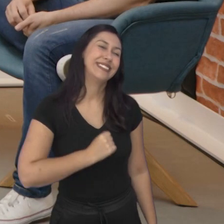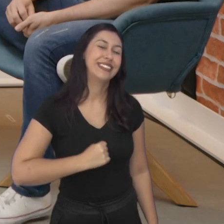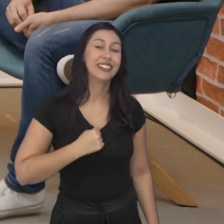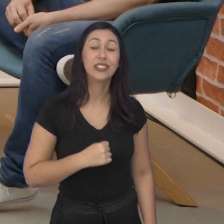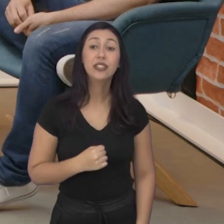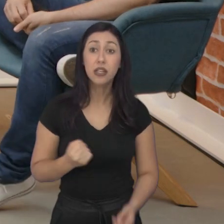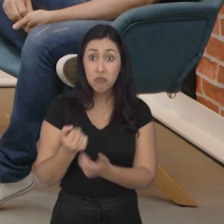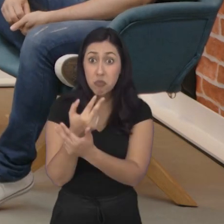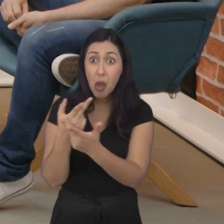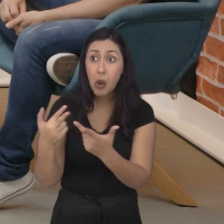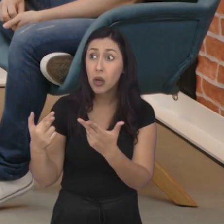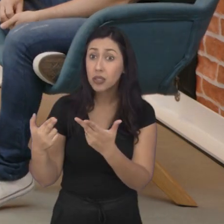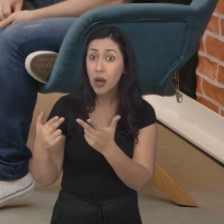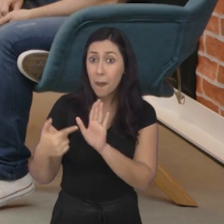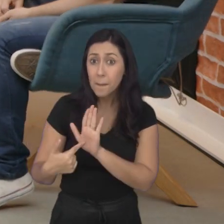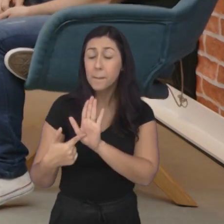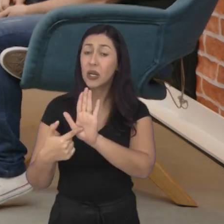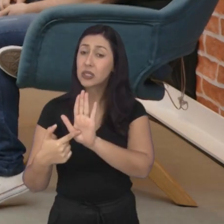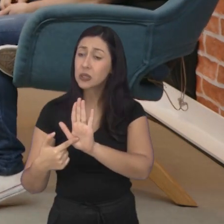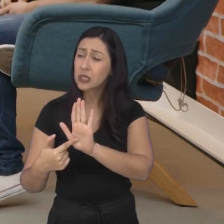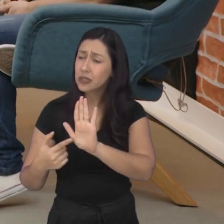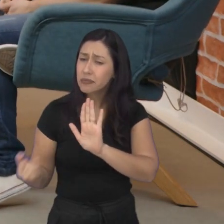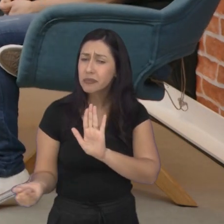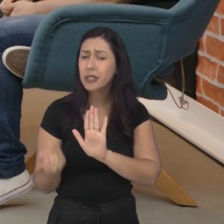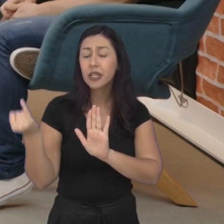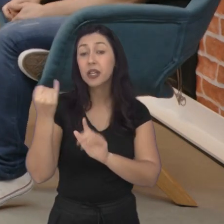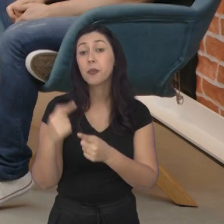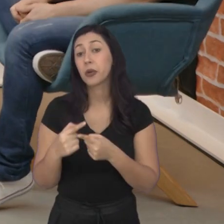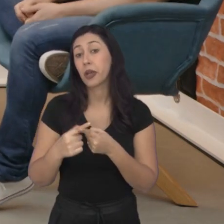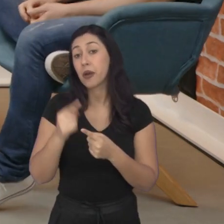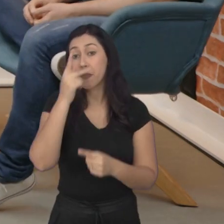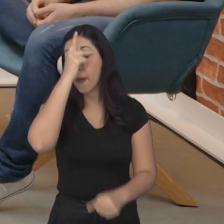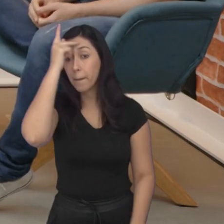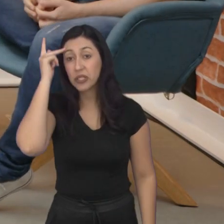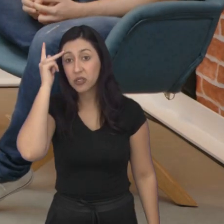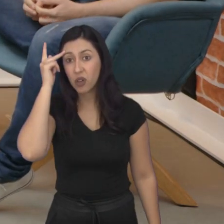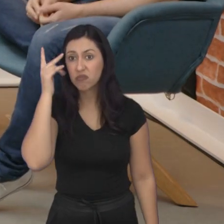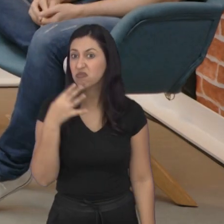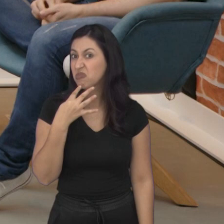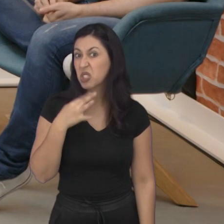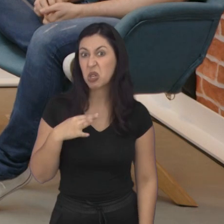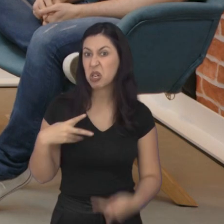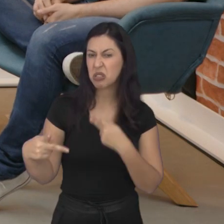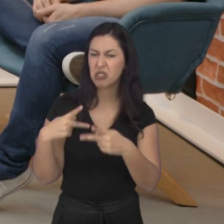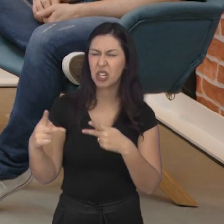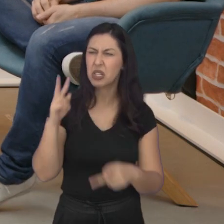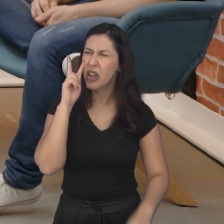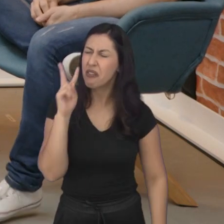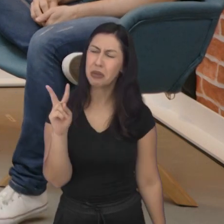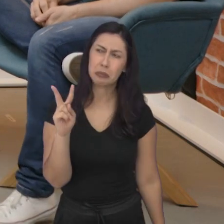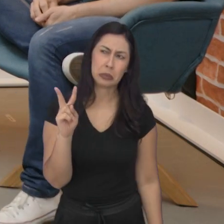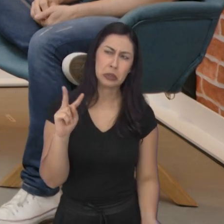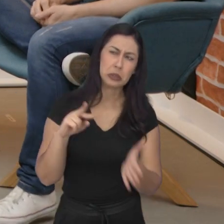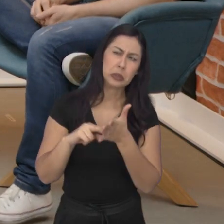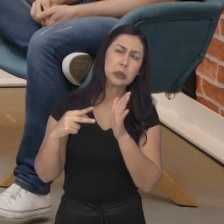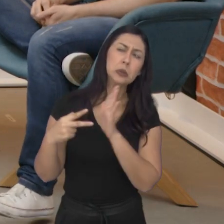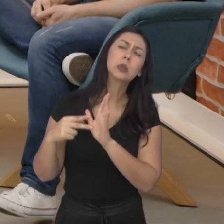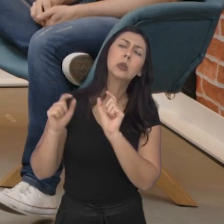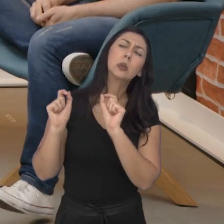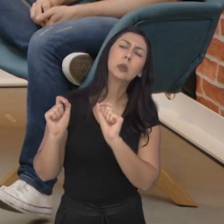E são coisas que vão ganhando significado, né? Porque uma pessoa que, por exemplo, não conhece São José dos Campos, os sinos do satélite, ela, opa, o que ele quis dizer com